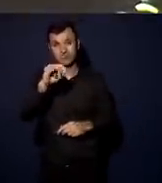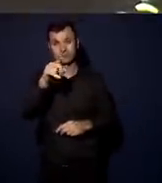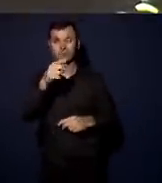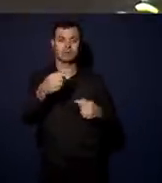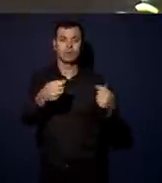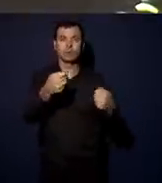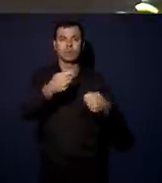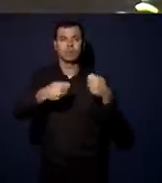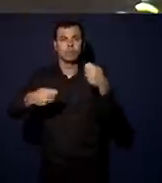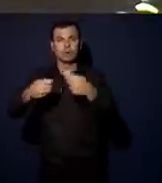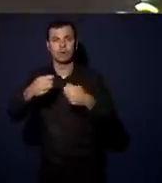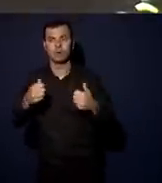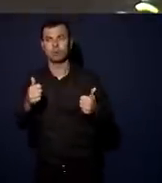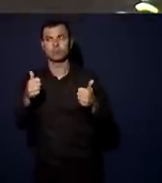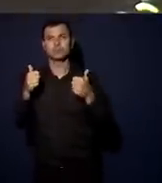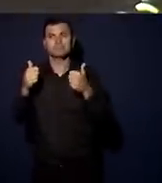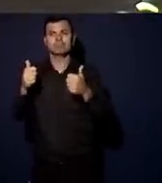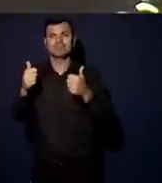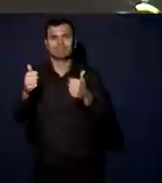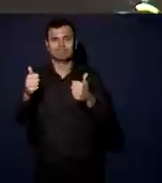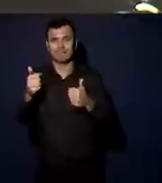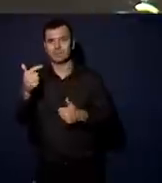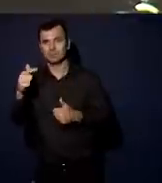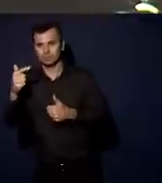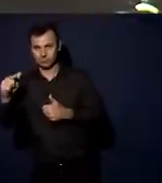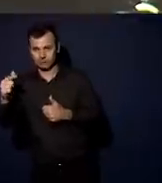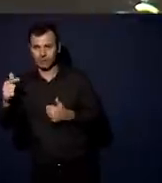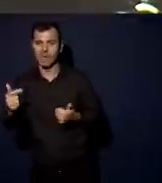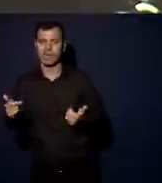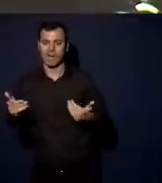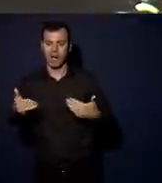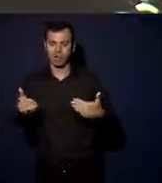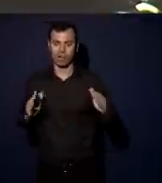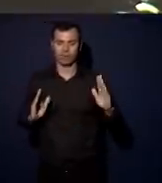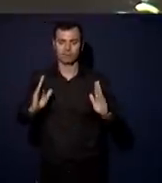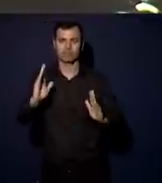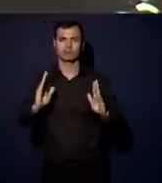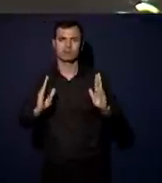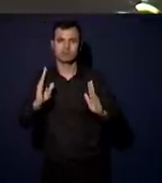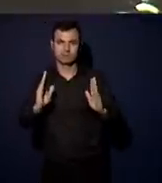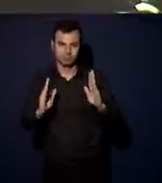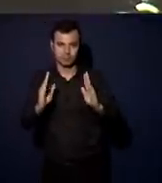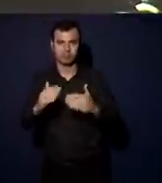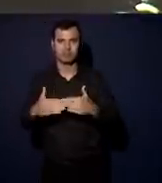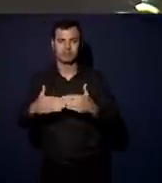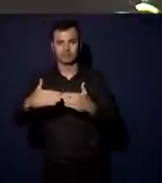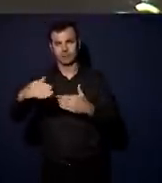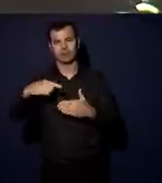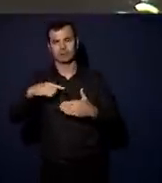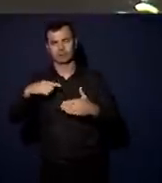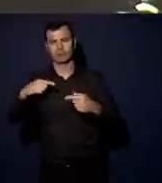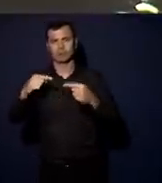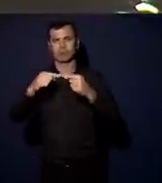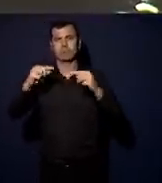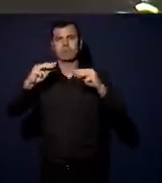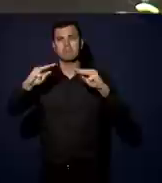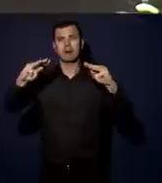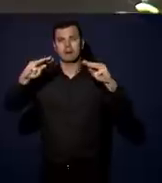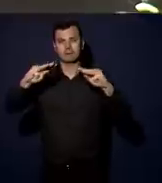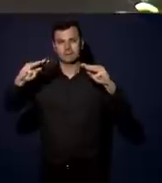construiu de maneira sustentável seu negócio em um momento igual a esse é um grande fornecedor de market Share